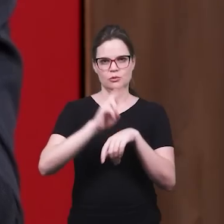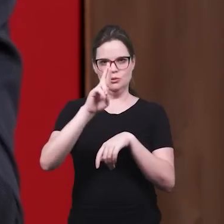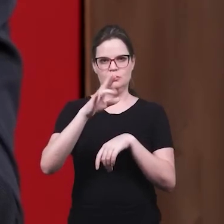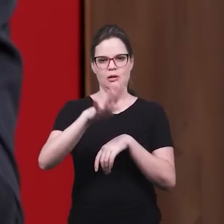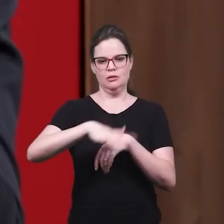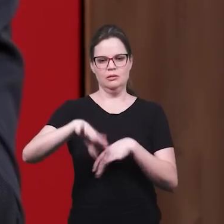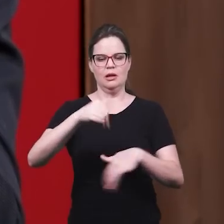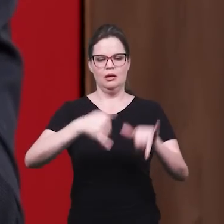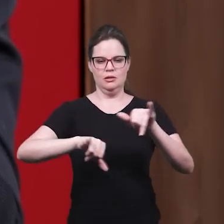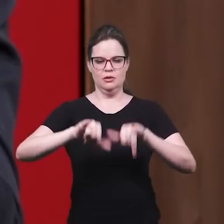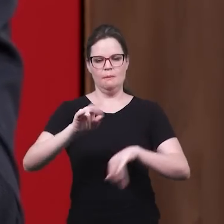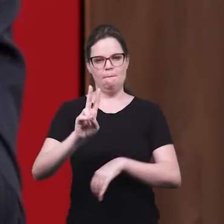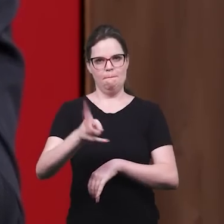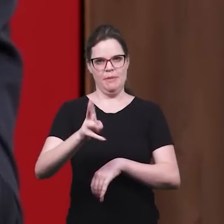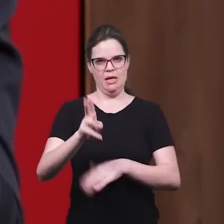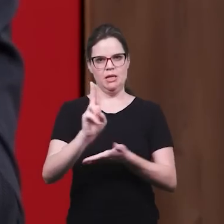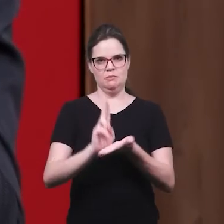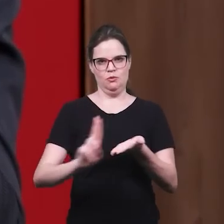essa mesma